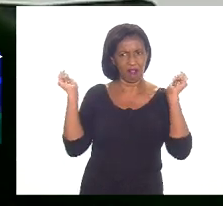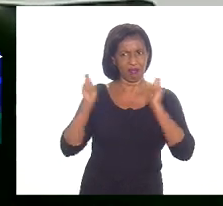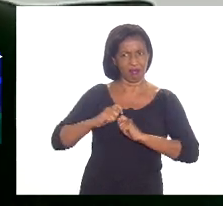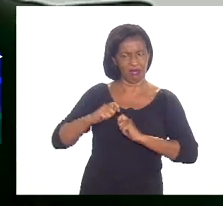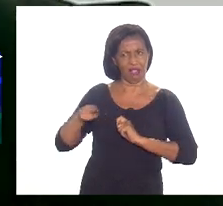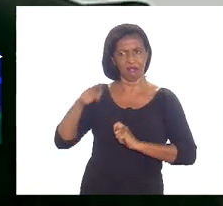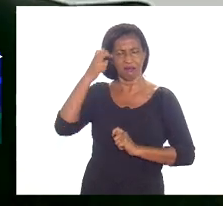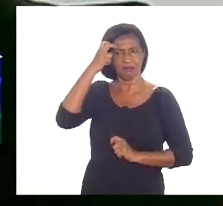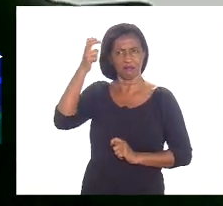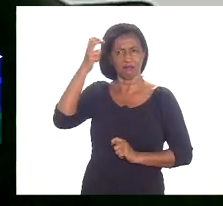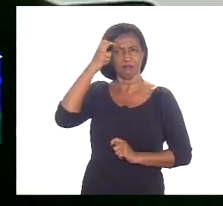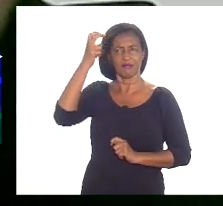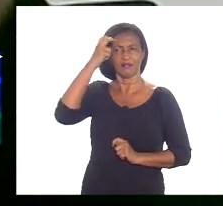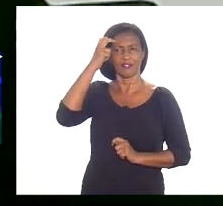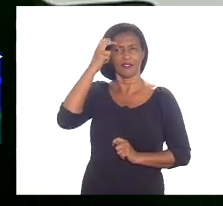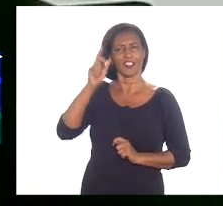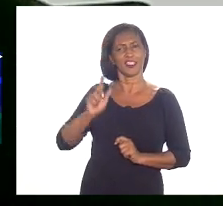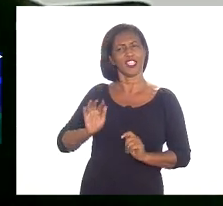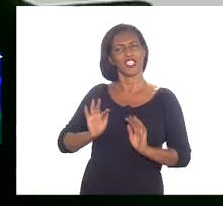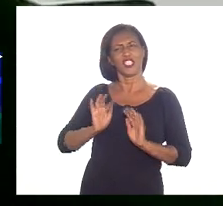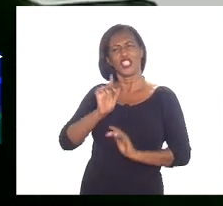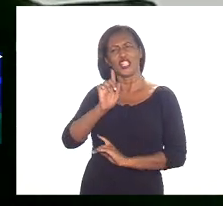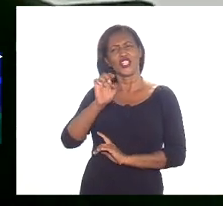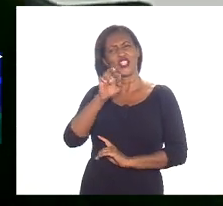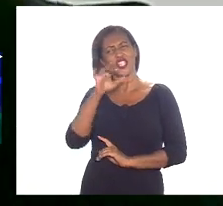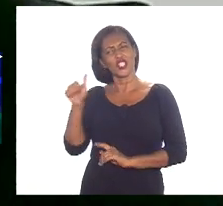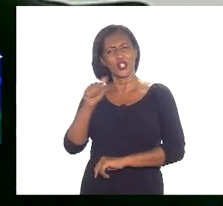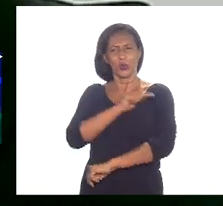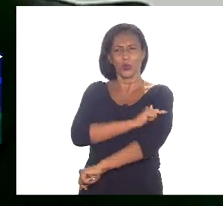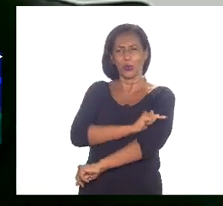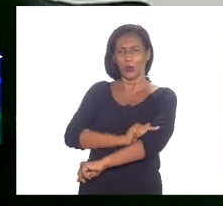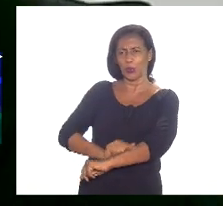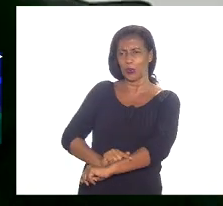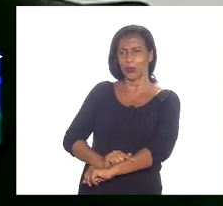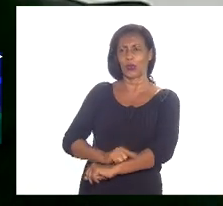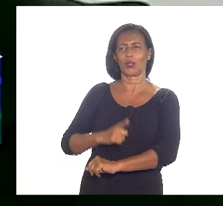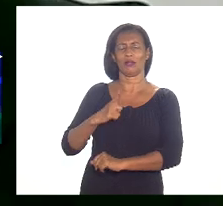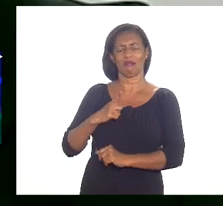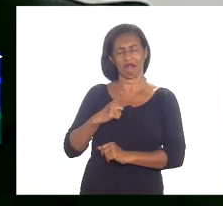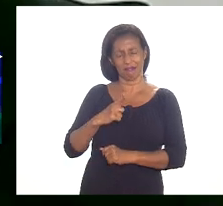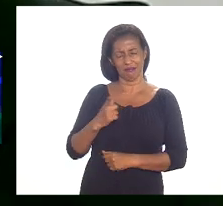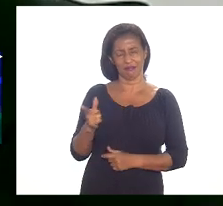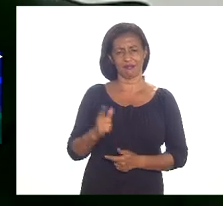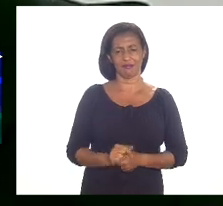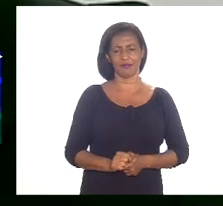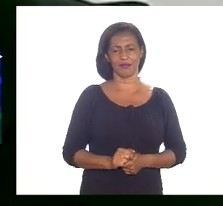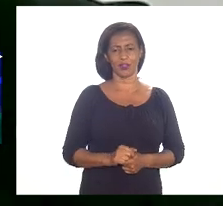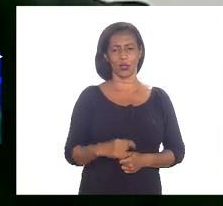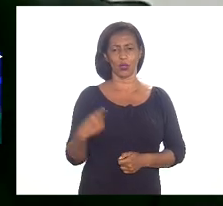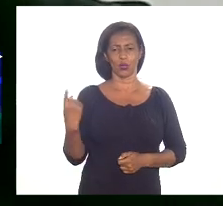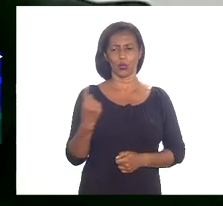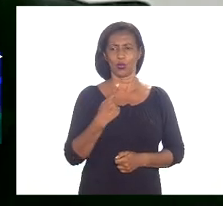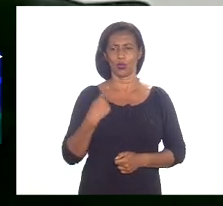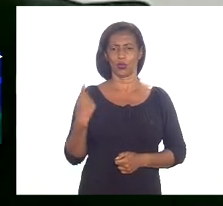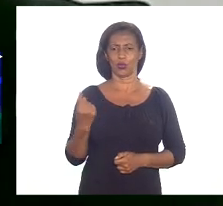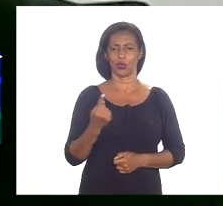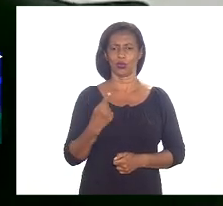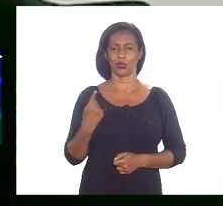instruída e obviamente gentil e cordial merece todo nosso o nosso